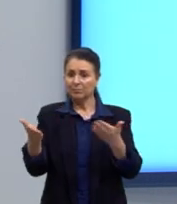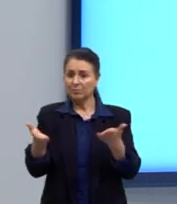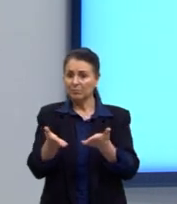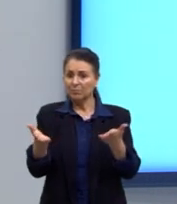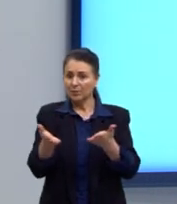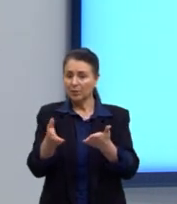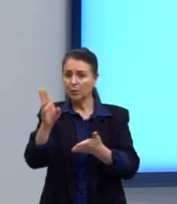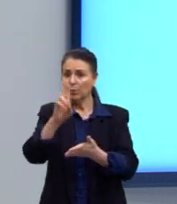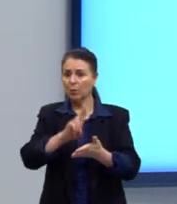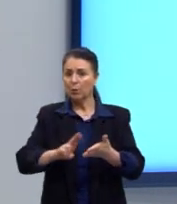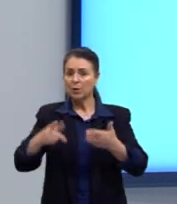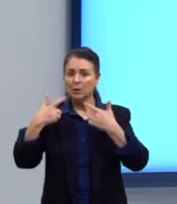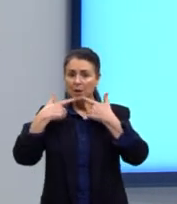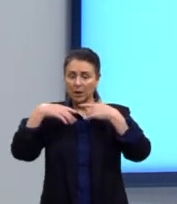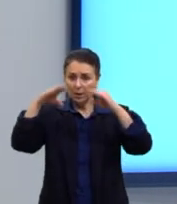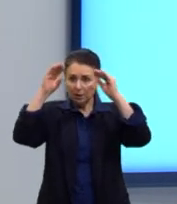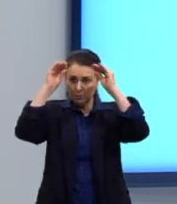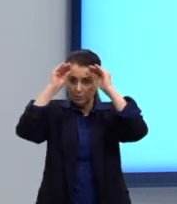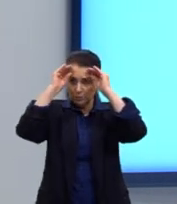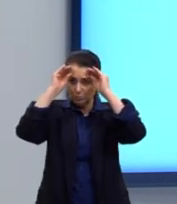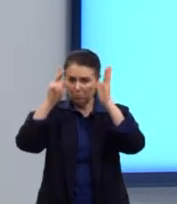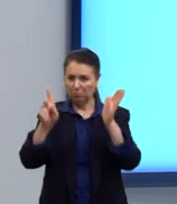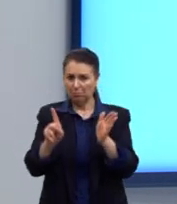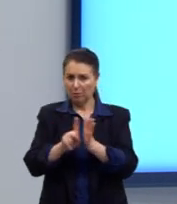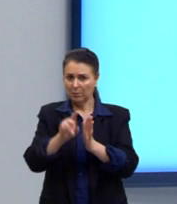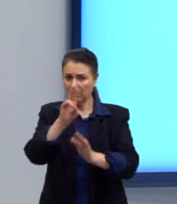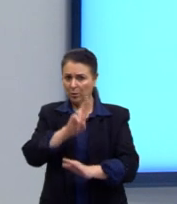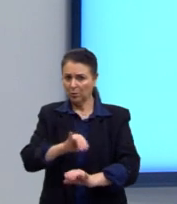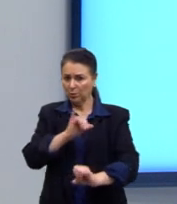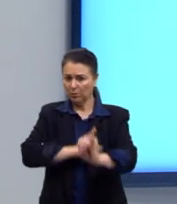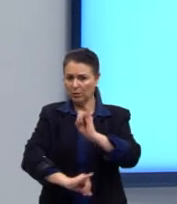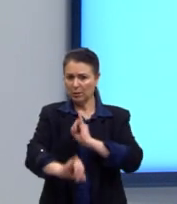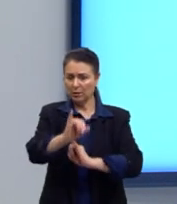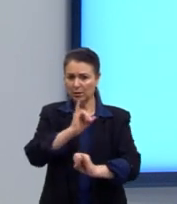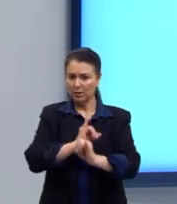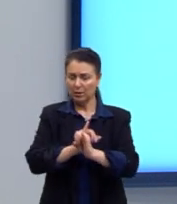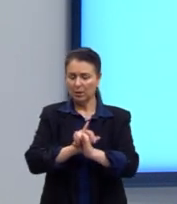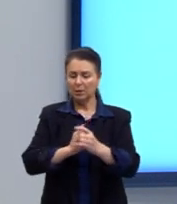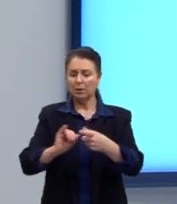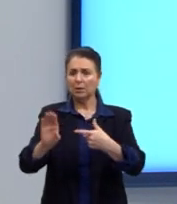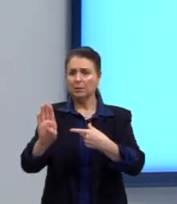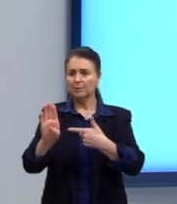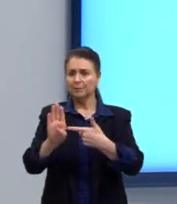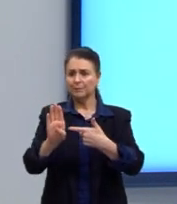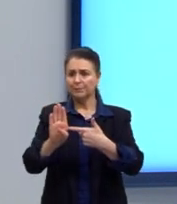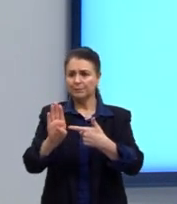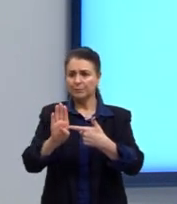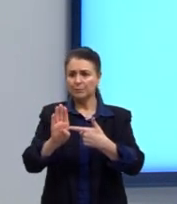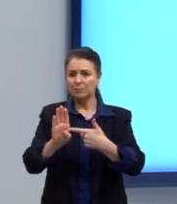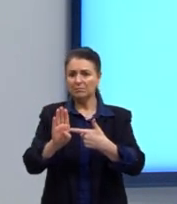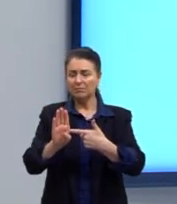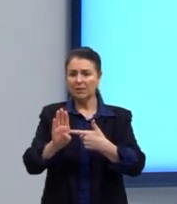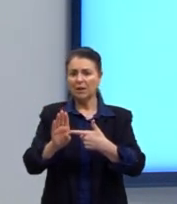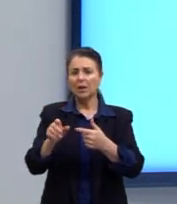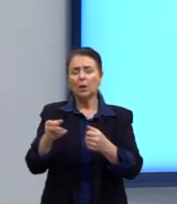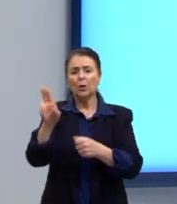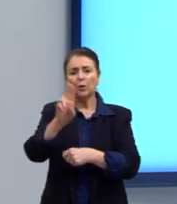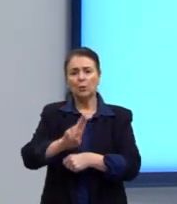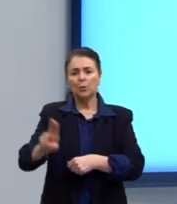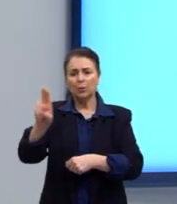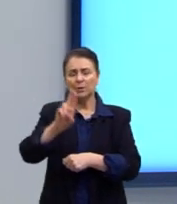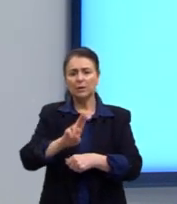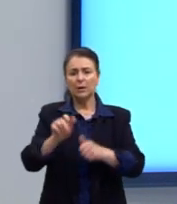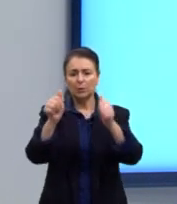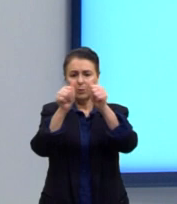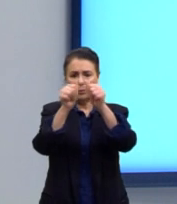uso de linguagem própria da internet letra B Cunha apelativo pela predominância de imagens